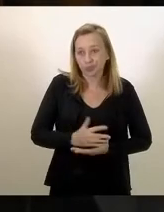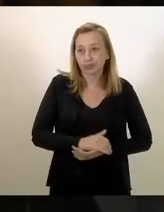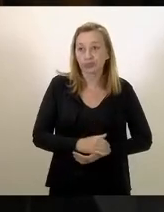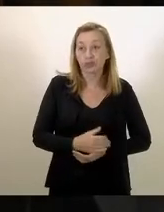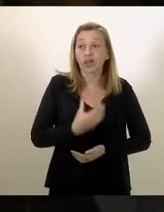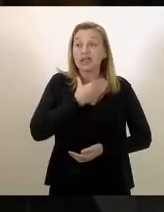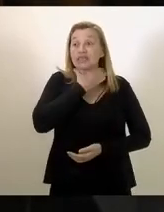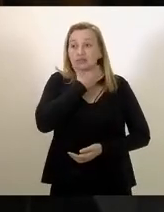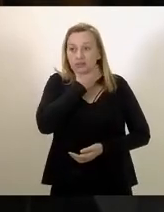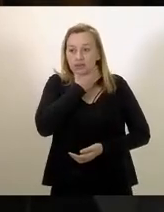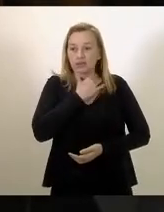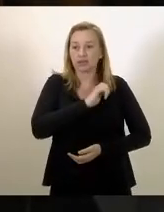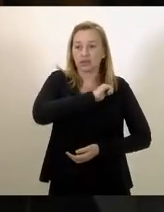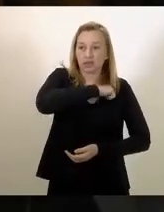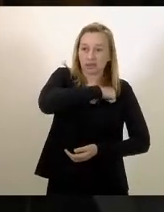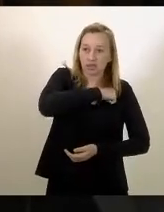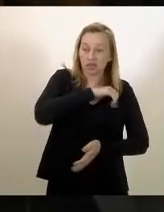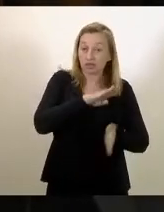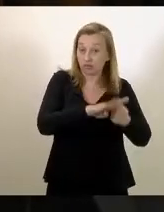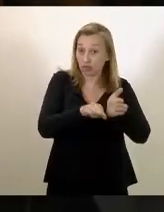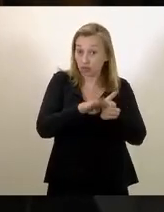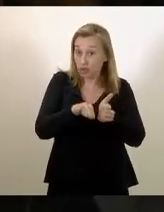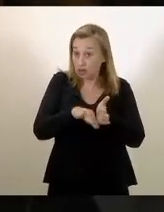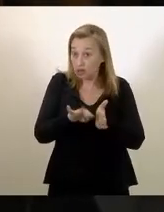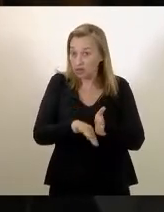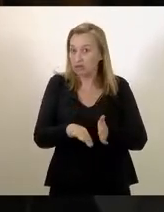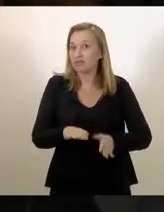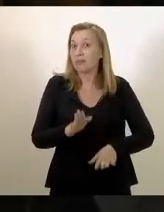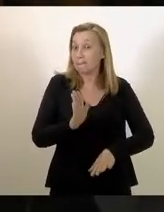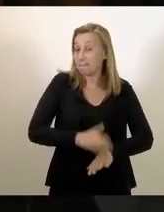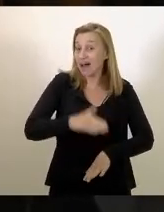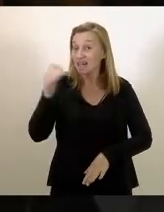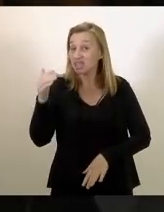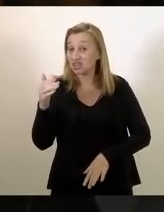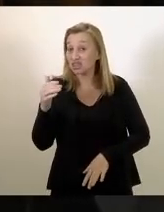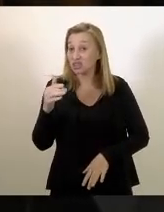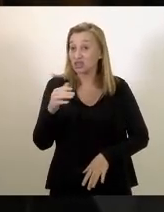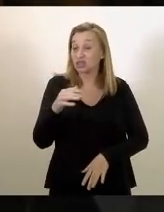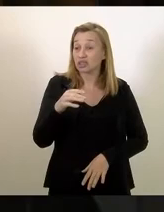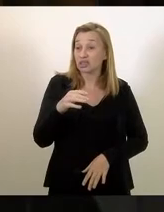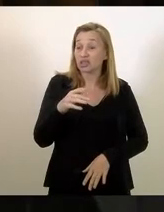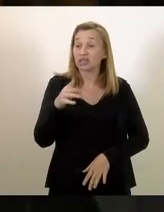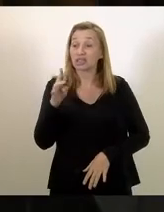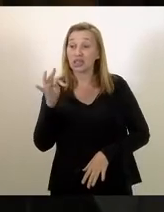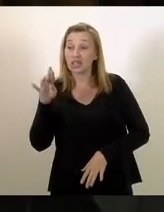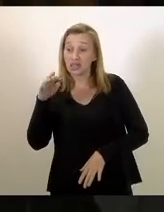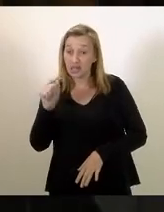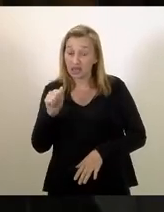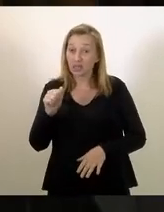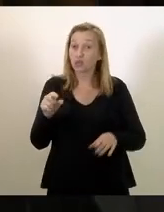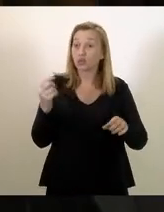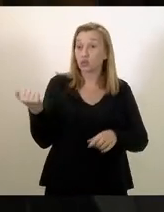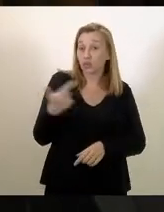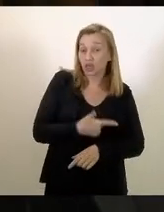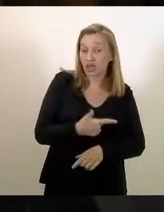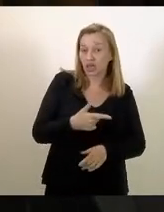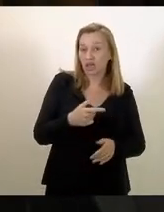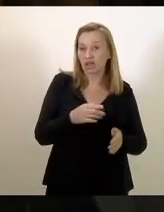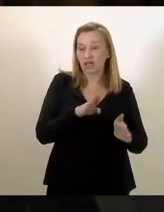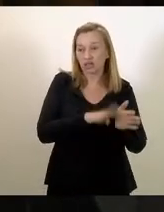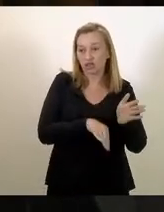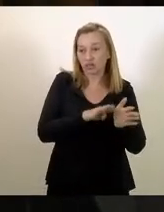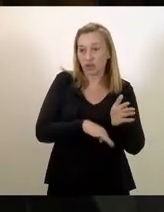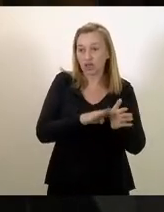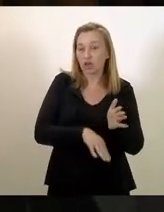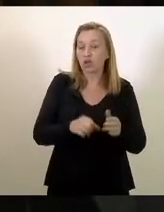de receita e despesa muito mais de receita do que de despesa e o ano